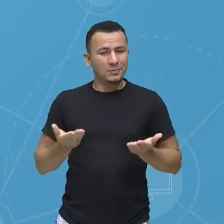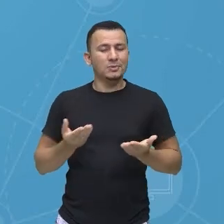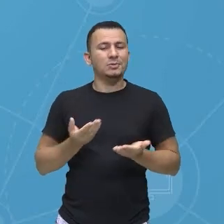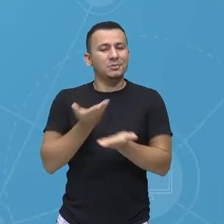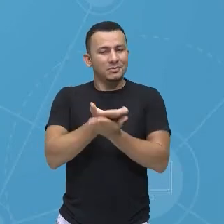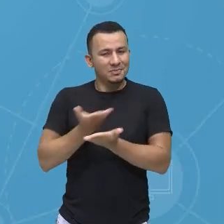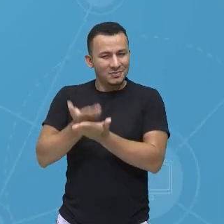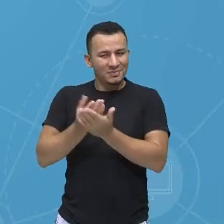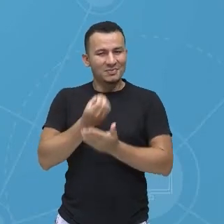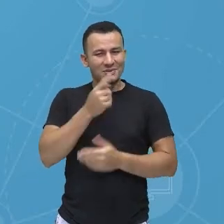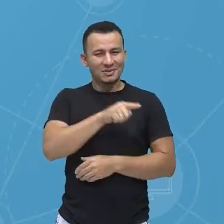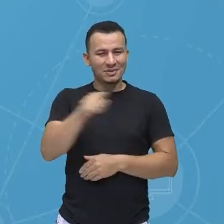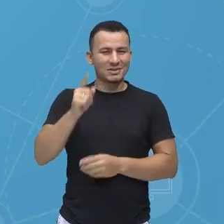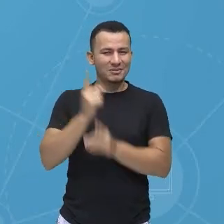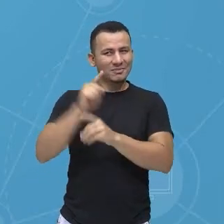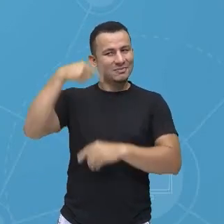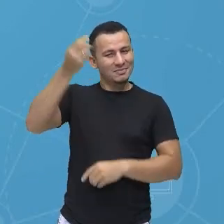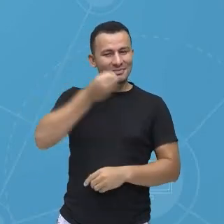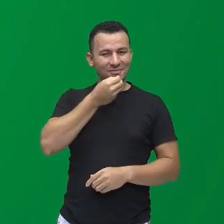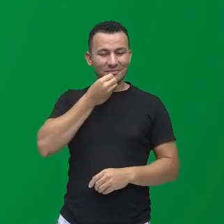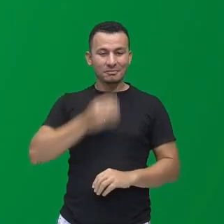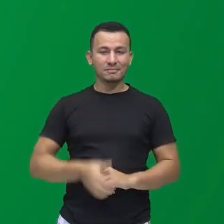de hoje. Bons estudos e até a próxima.